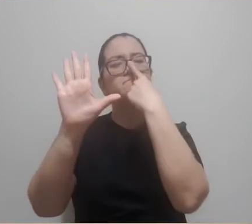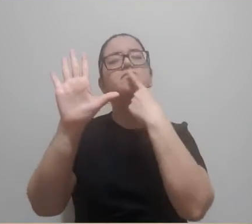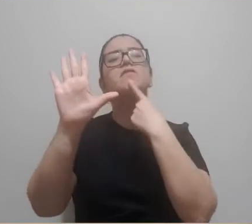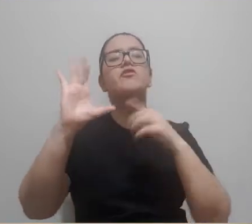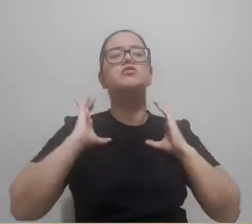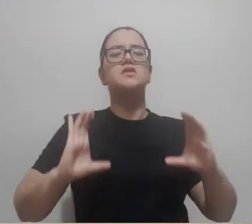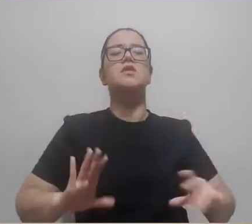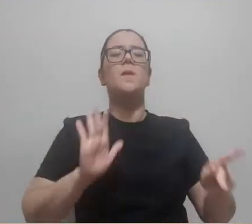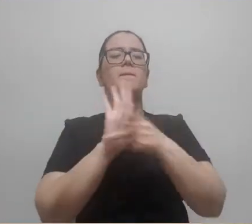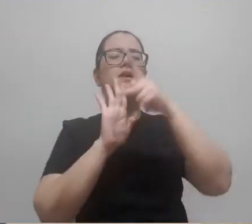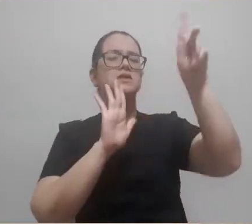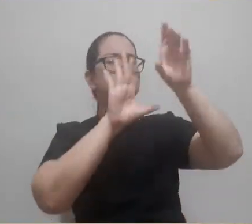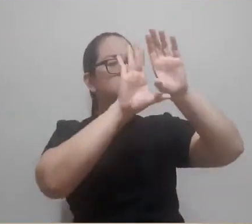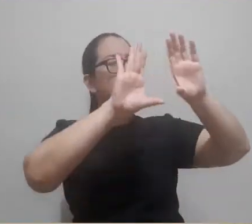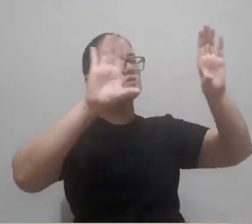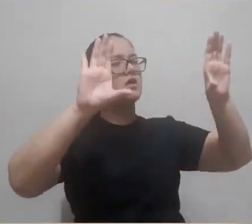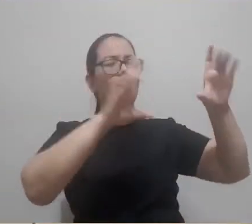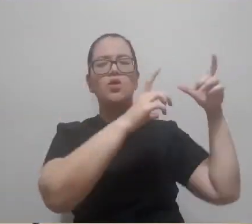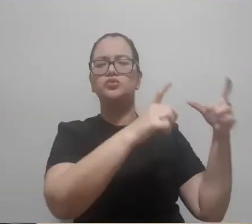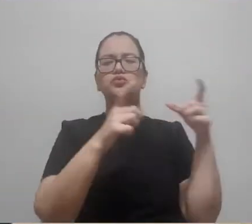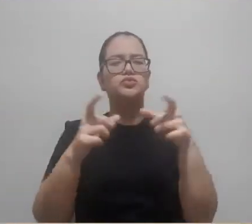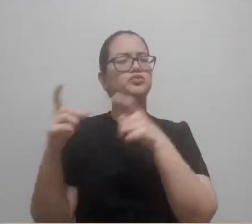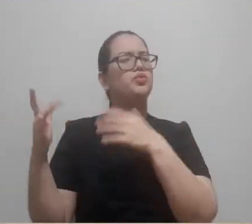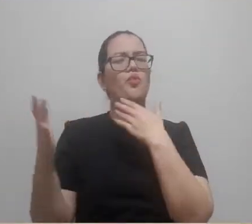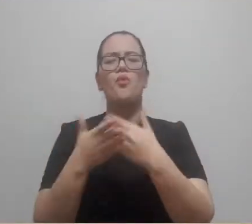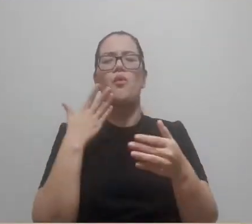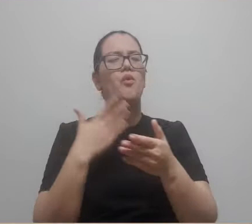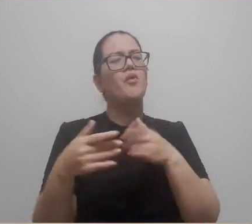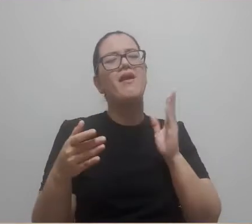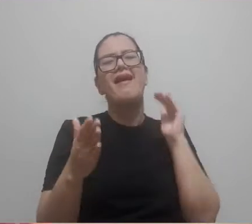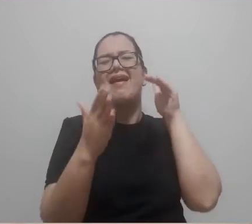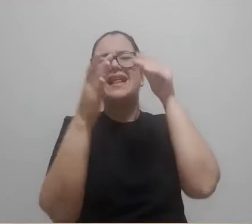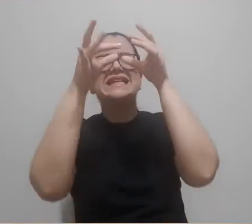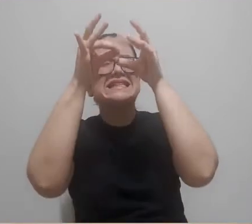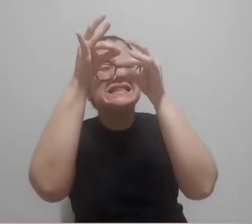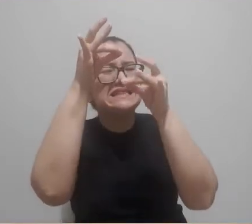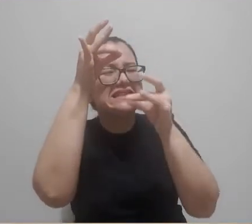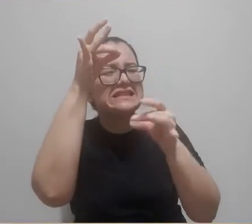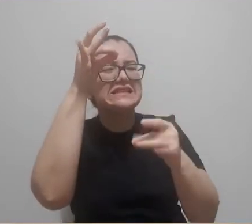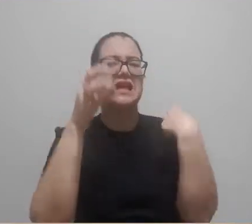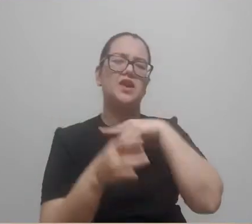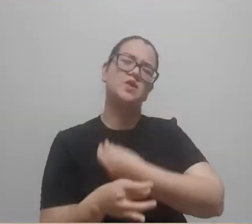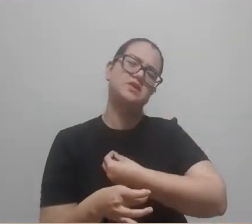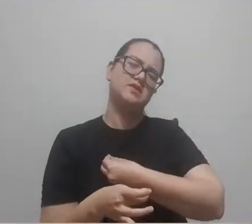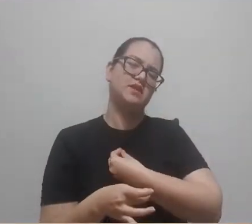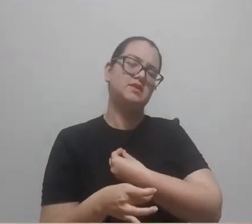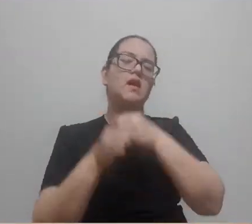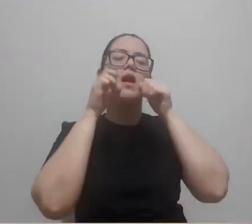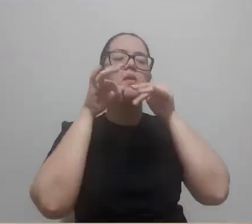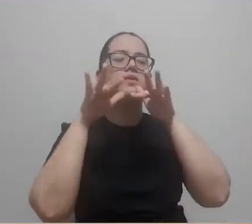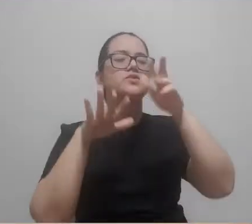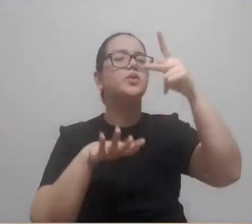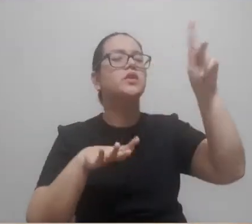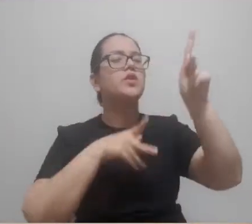Céus, especialmente nesse momento, em todas as áreas, até nos pormenores da nossa vida, nos mínimos detalhes. Abençoa